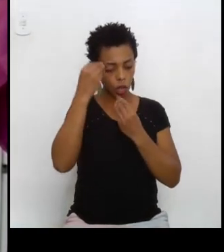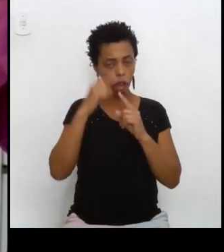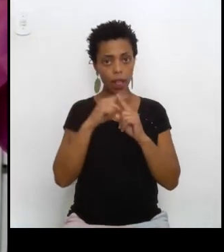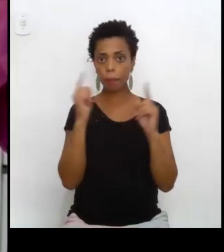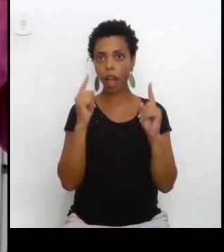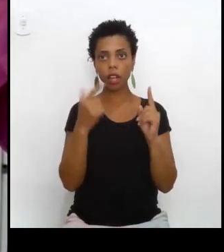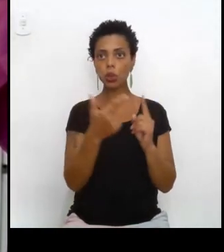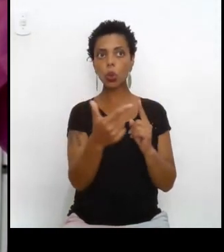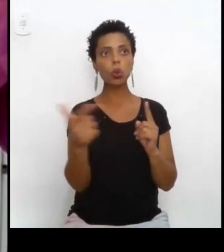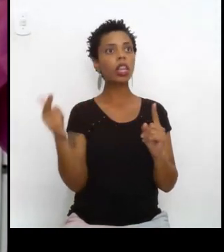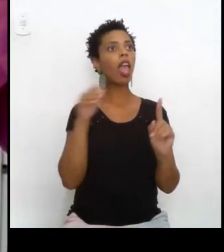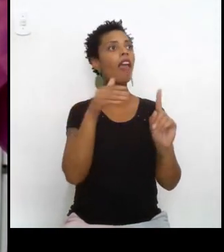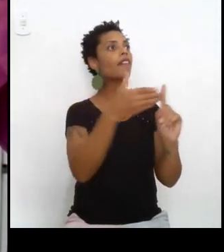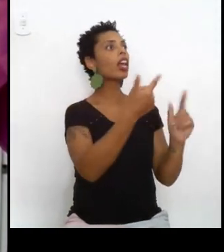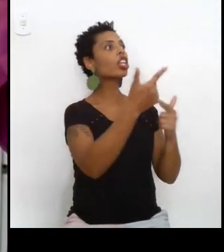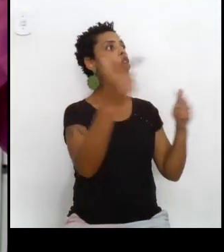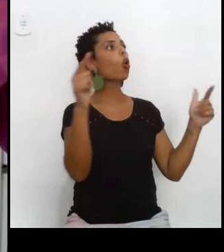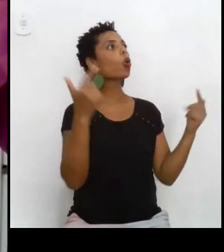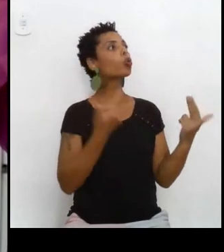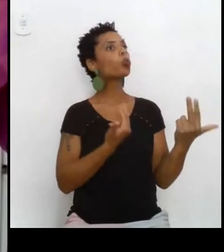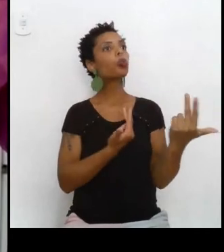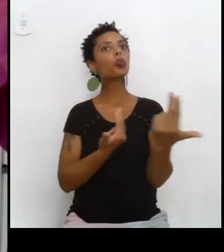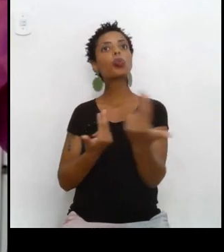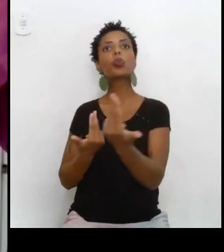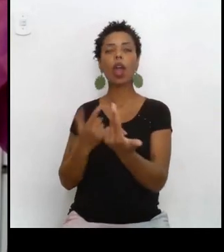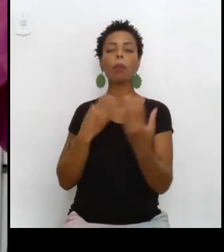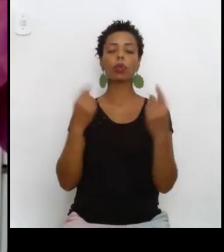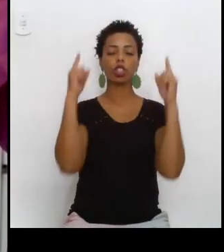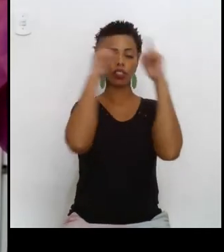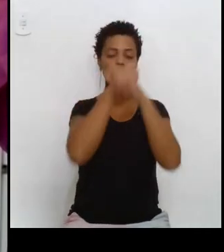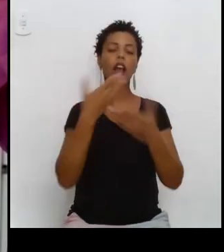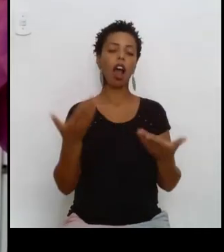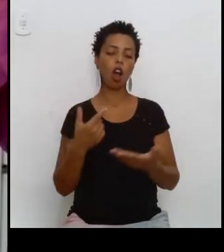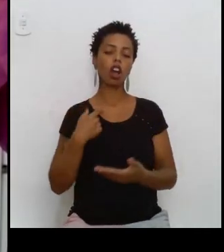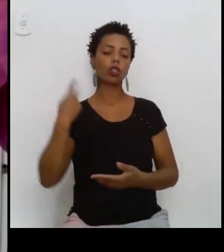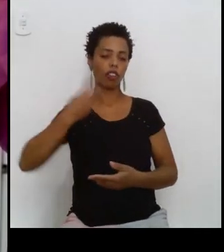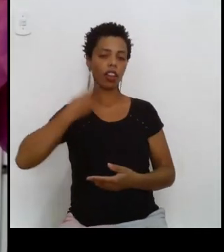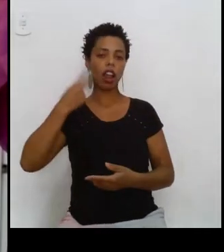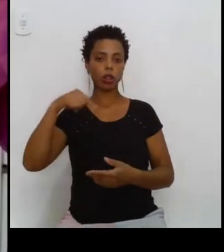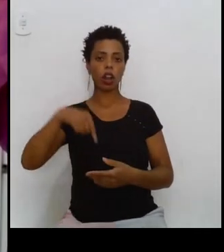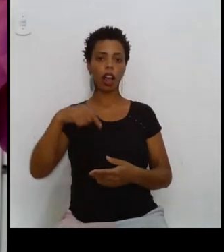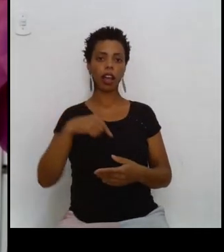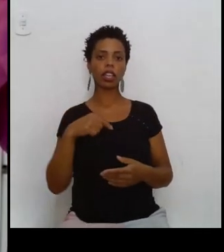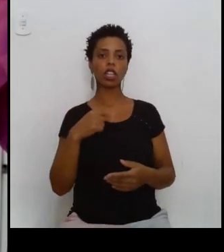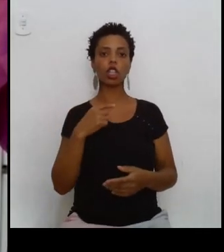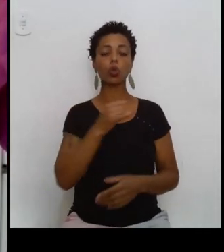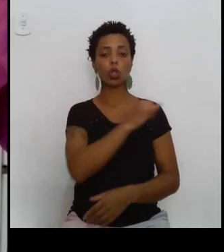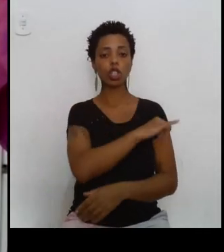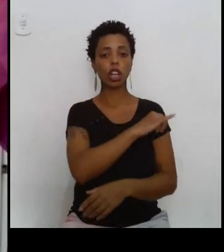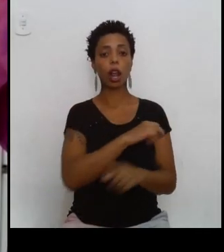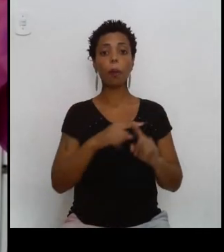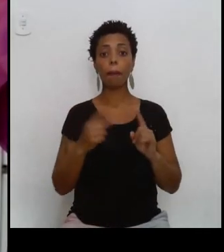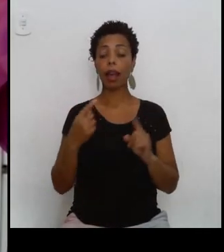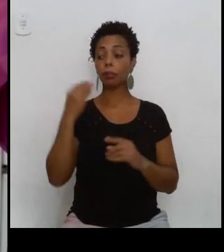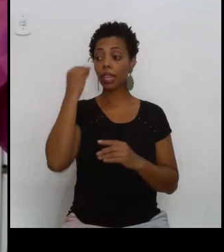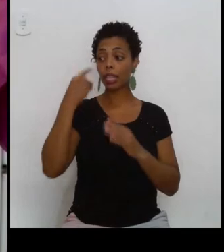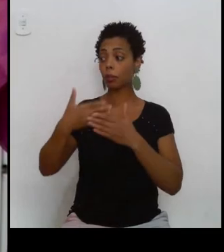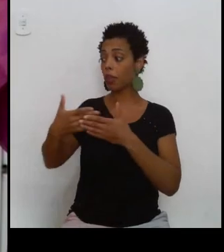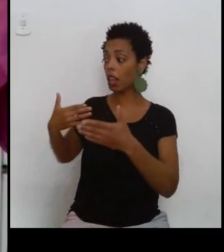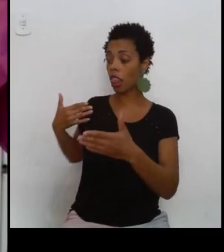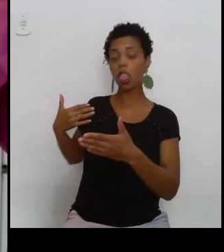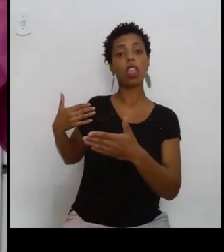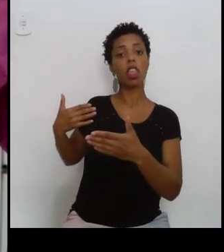daí hoje como o Guilherme me apresentou eu estou vereadora na Cidade do Rio de Janeiro mas muito da minha trajetória acaba ocorrendo